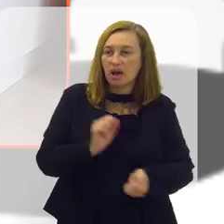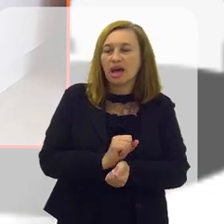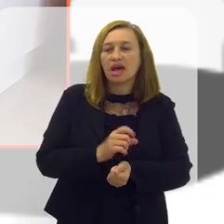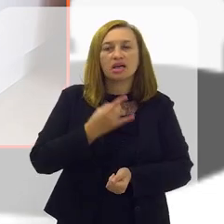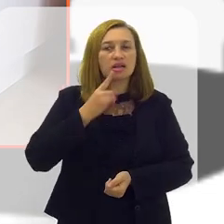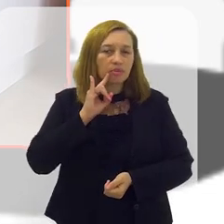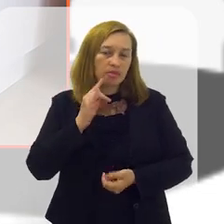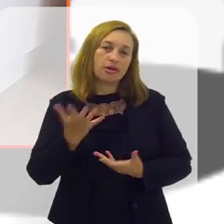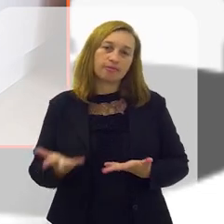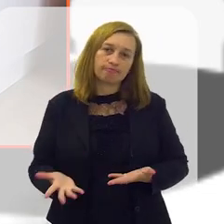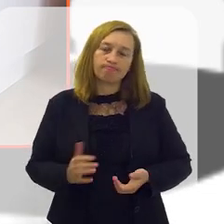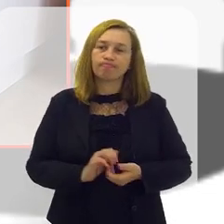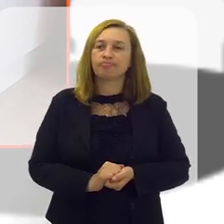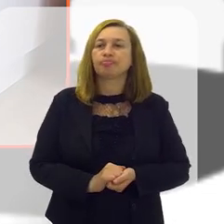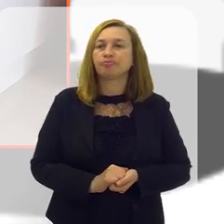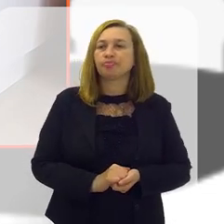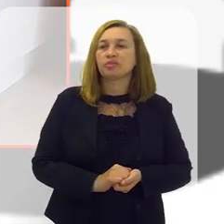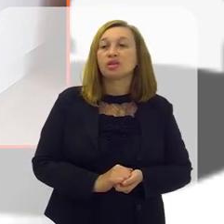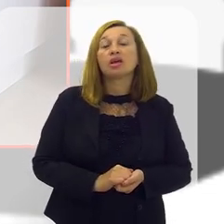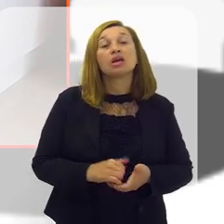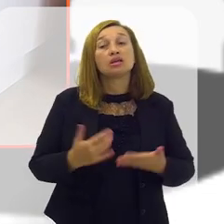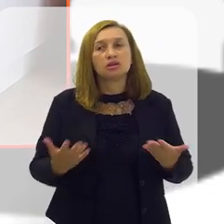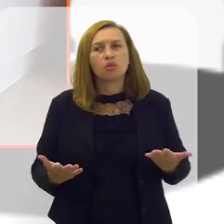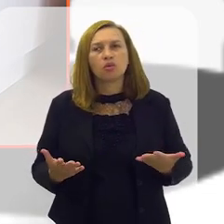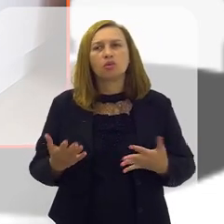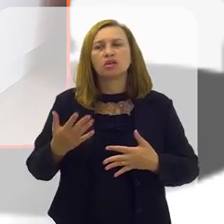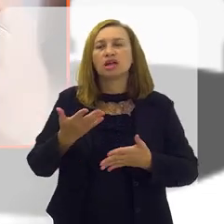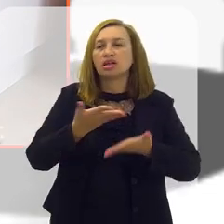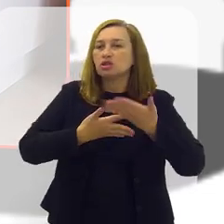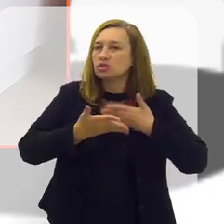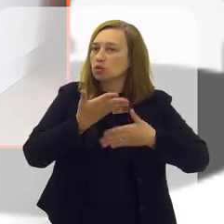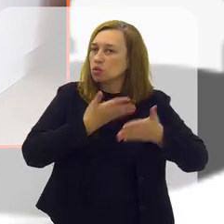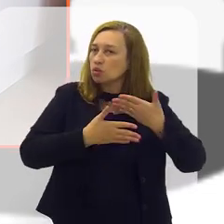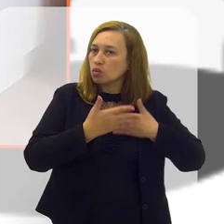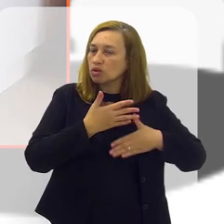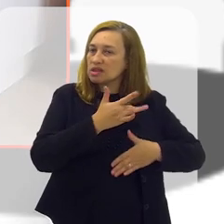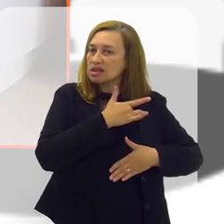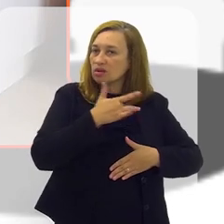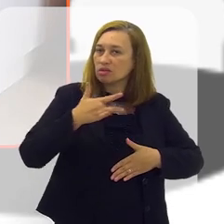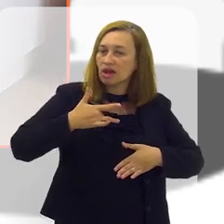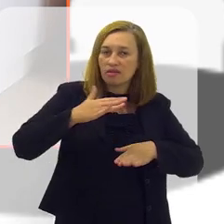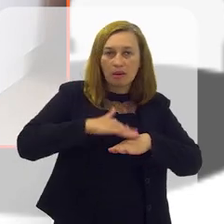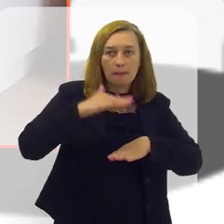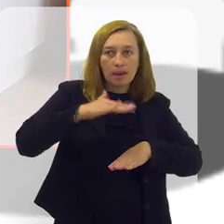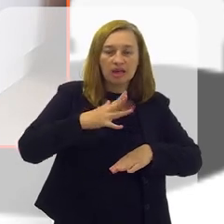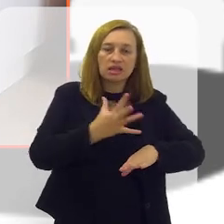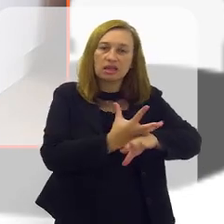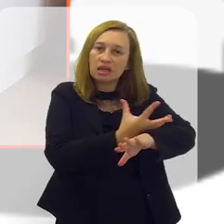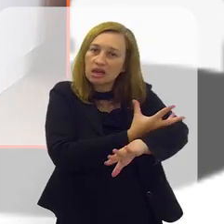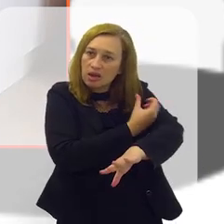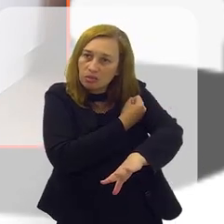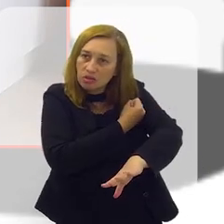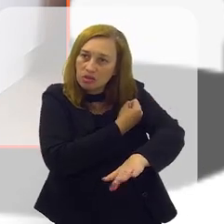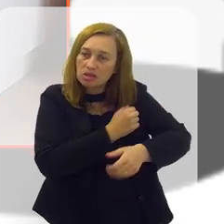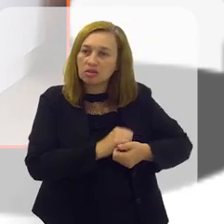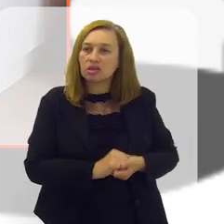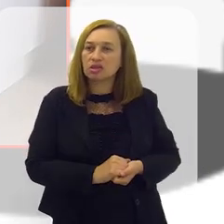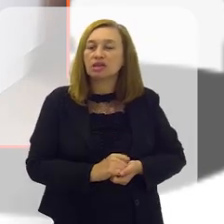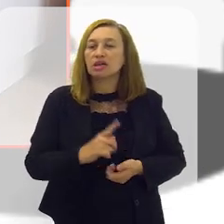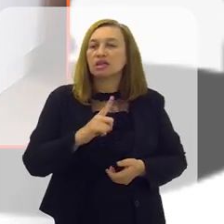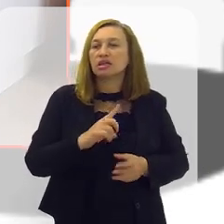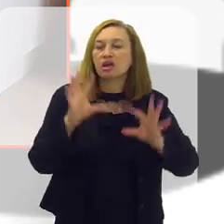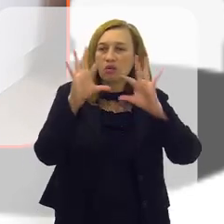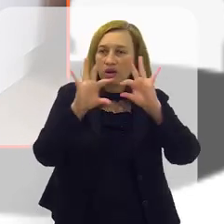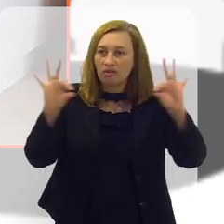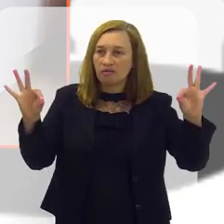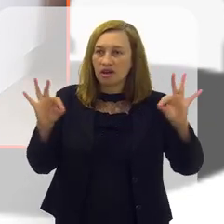portador do alcoolismo, da pessoa portadora do alcoolismo. E aí, quando elas se cuidam e ficam mais saudáveis emocionalmente,